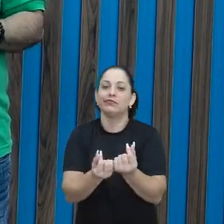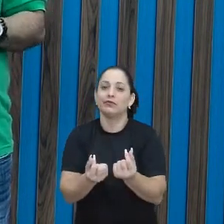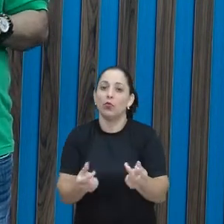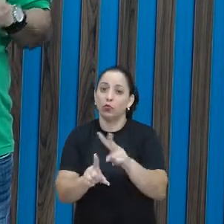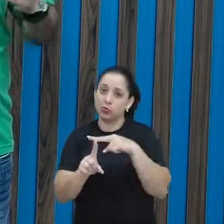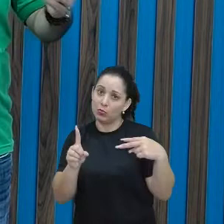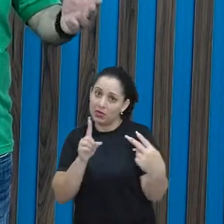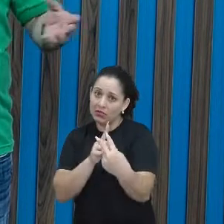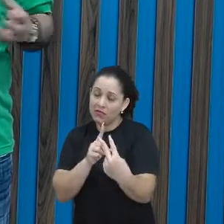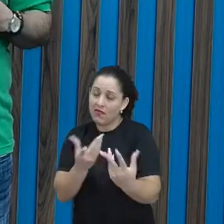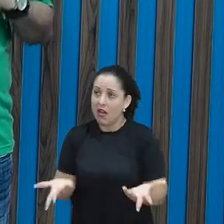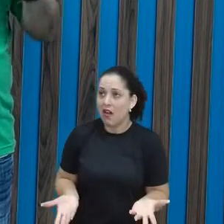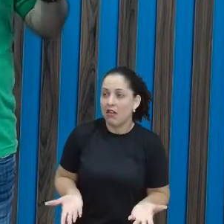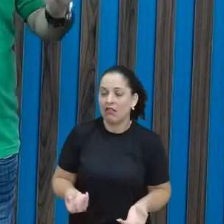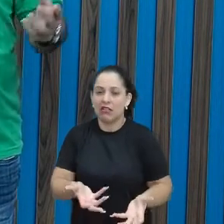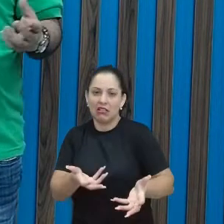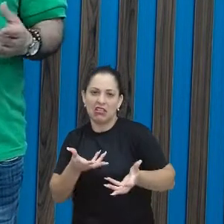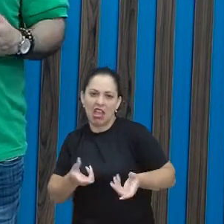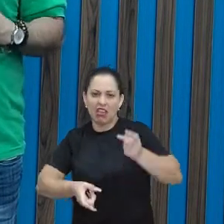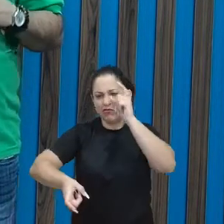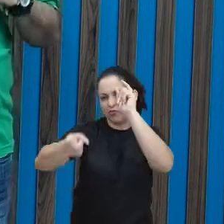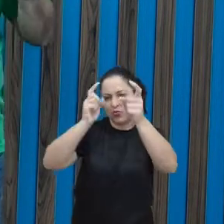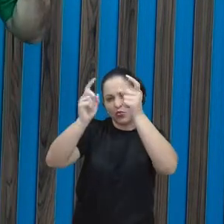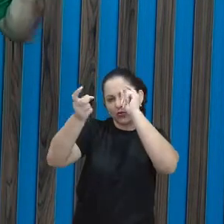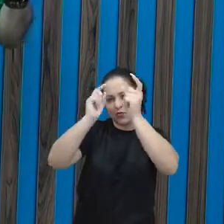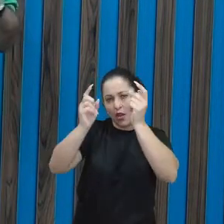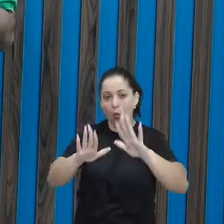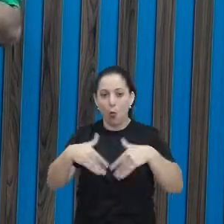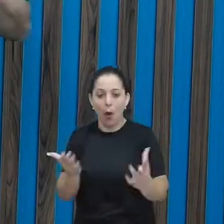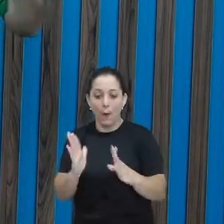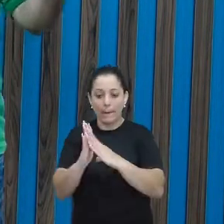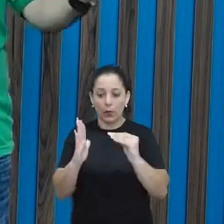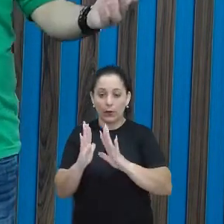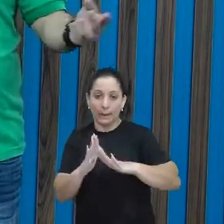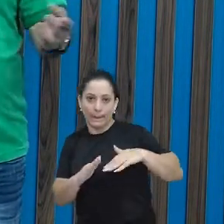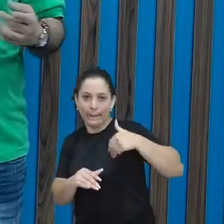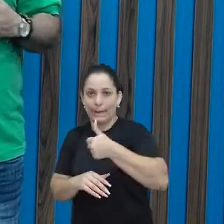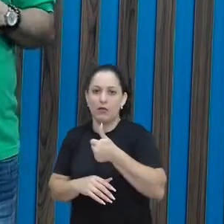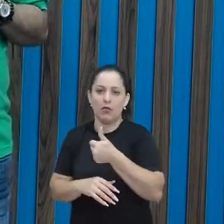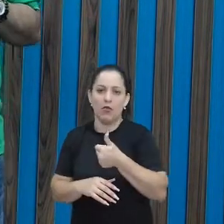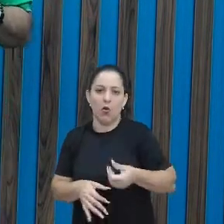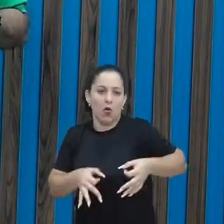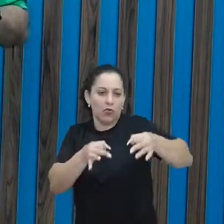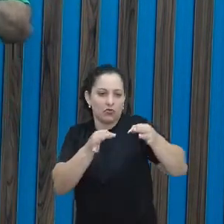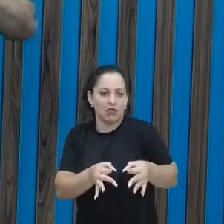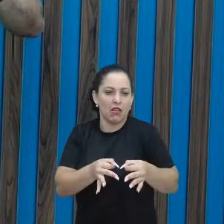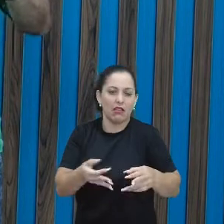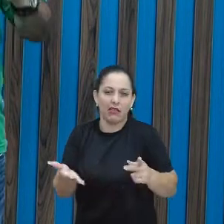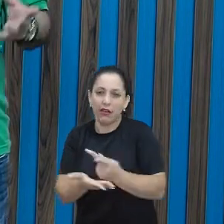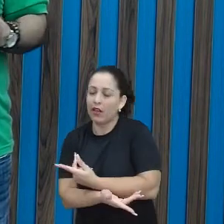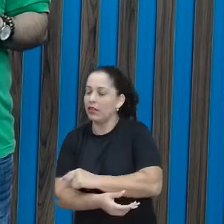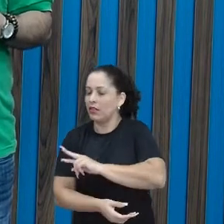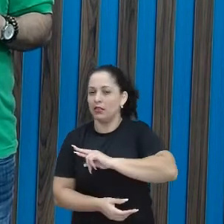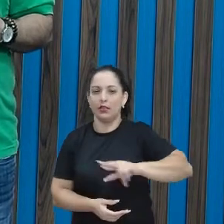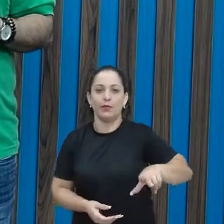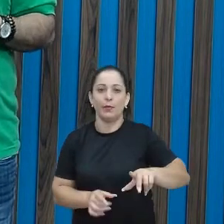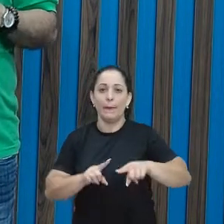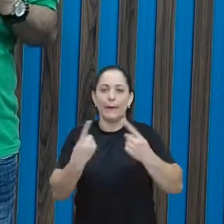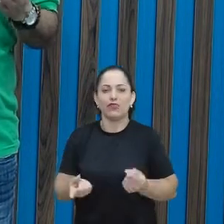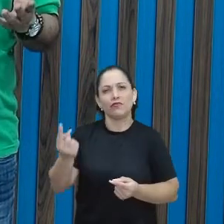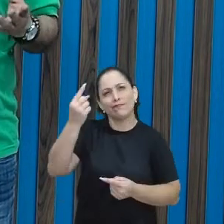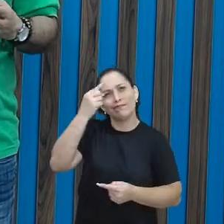perspectiva, não querendo aqui fazer uma discussão de qual modelo econômico seria melhor ou pior, porque essa reflexão,